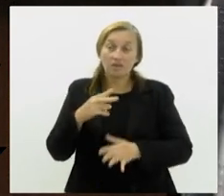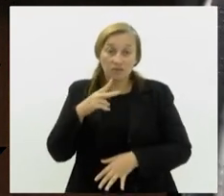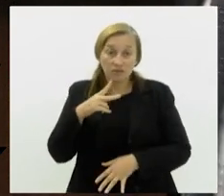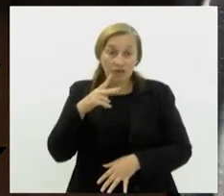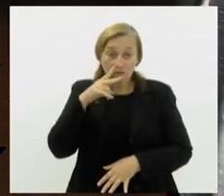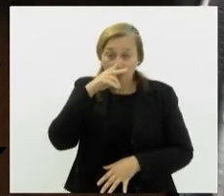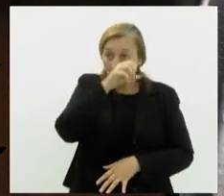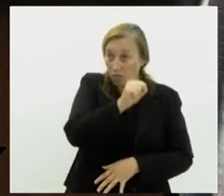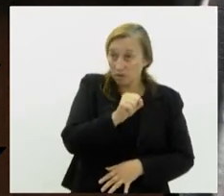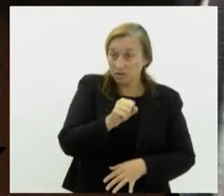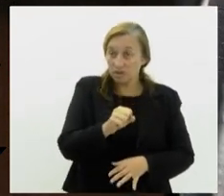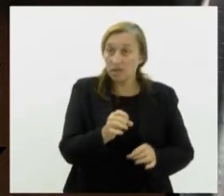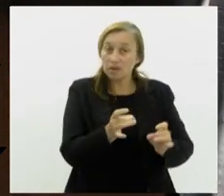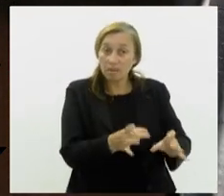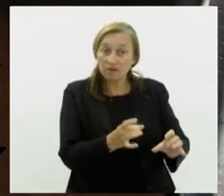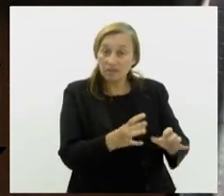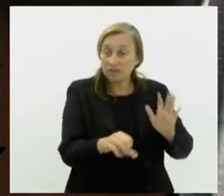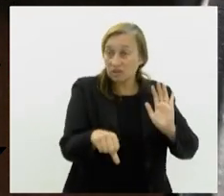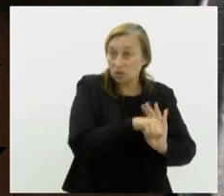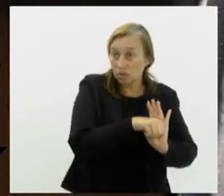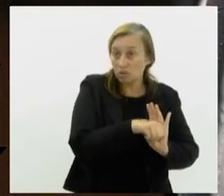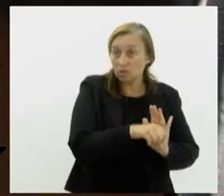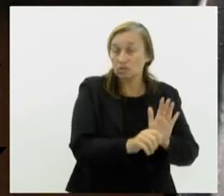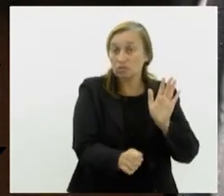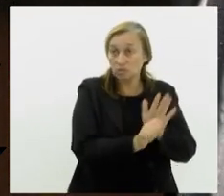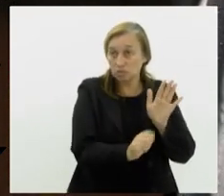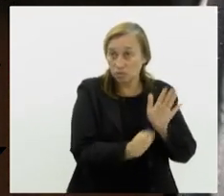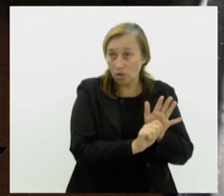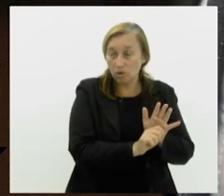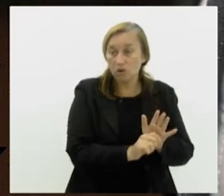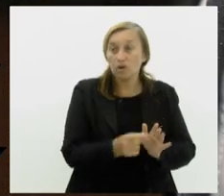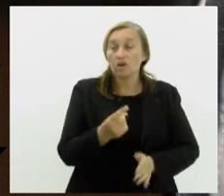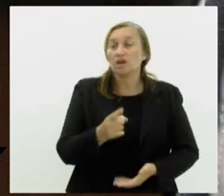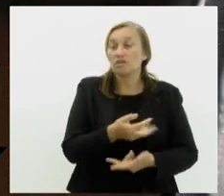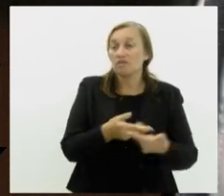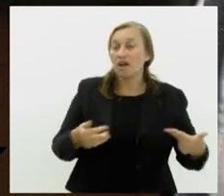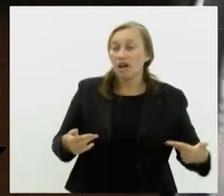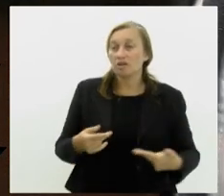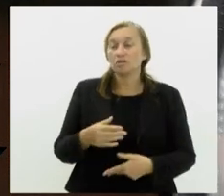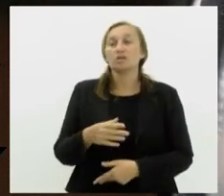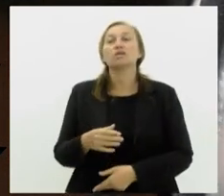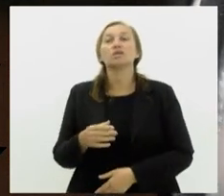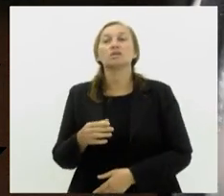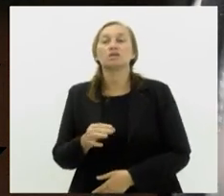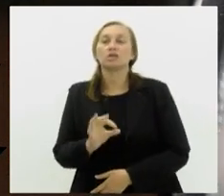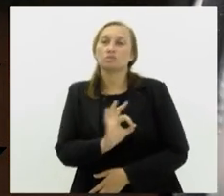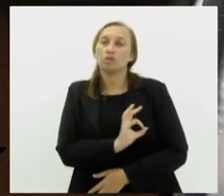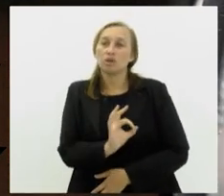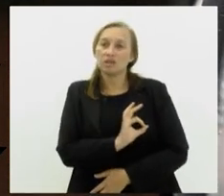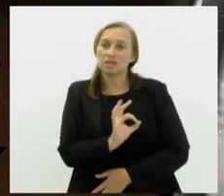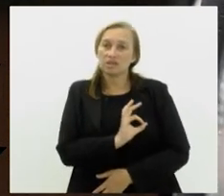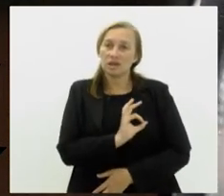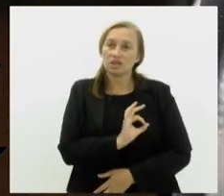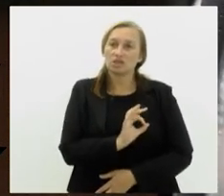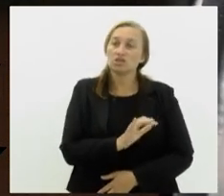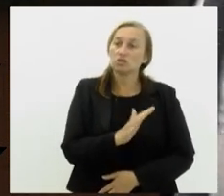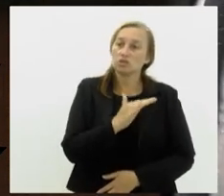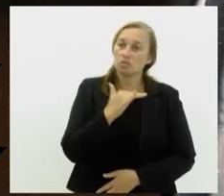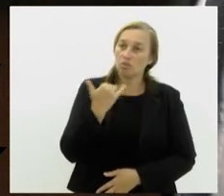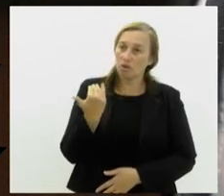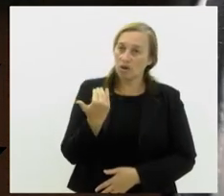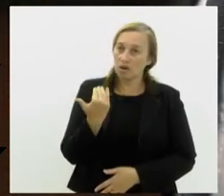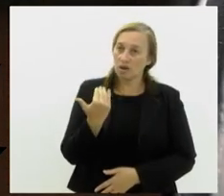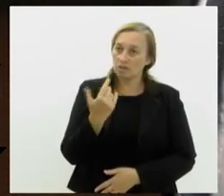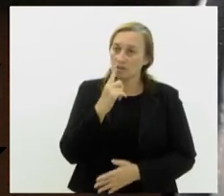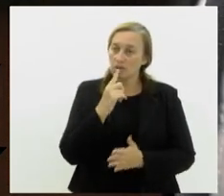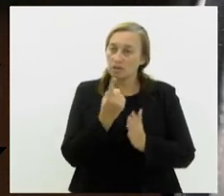de drogas. Então, repito, o sangue de policiais e cidadãos de bem no Rio de Janeiro mancha as mãos,